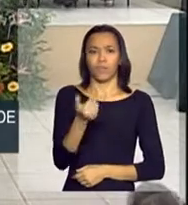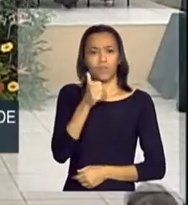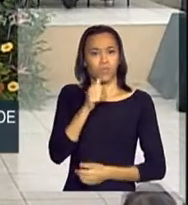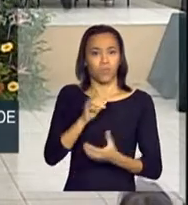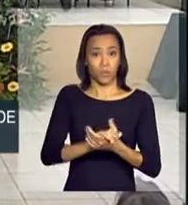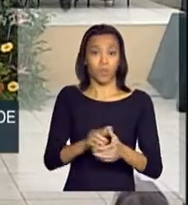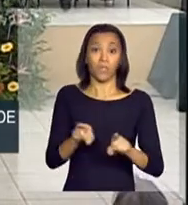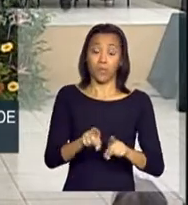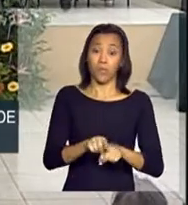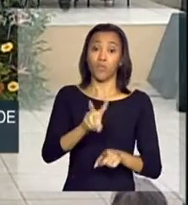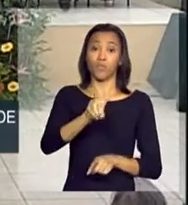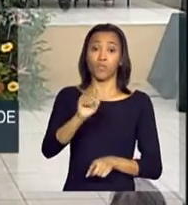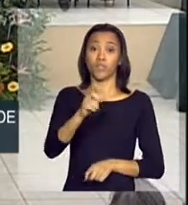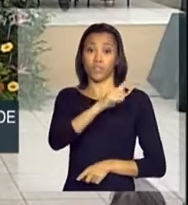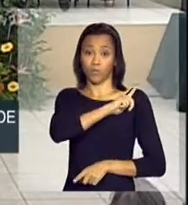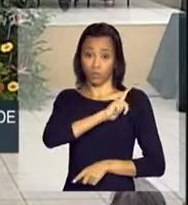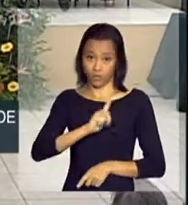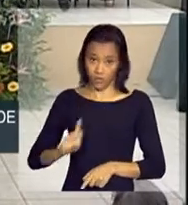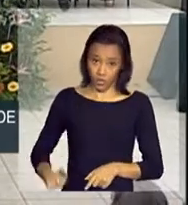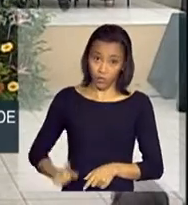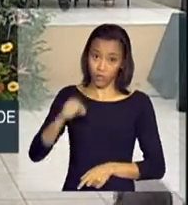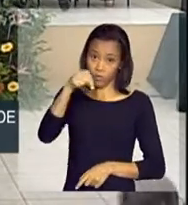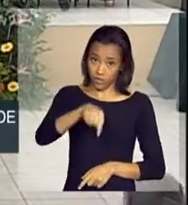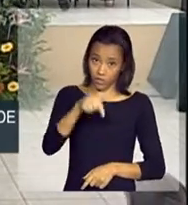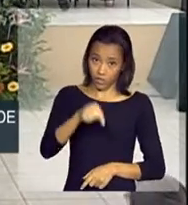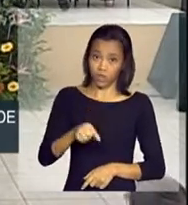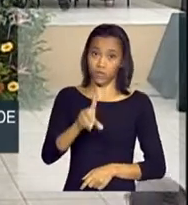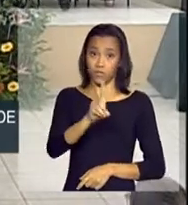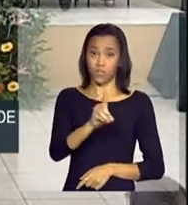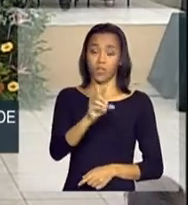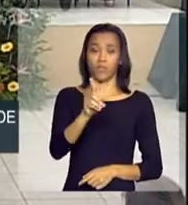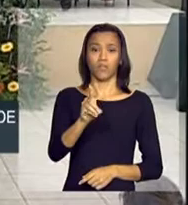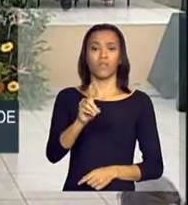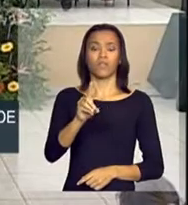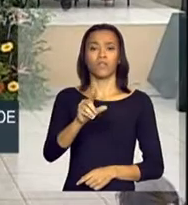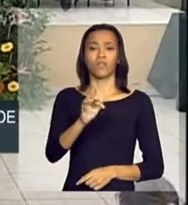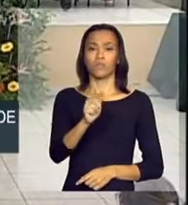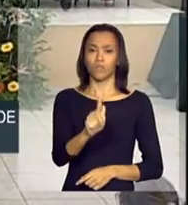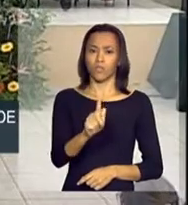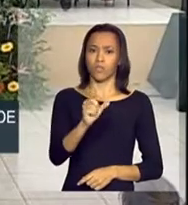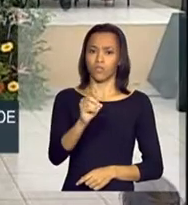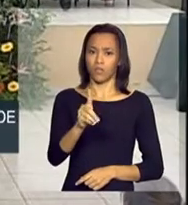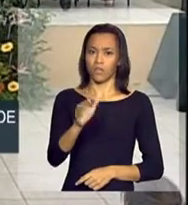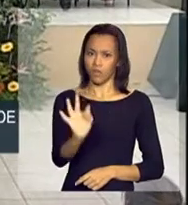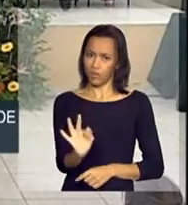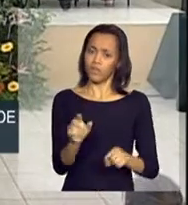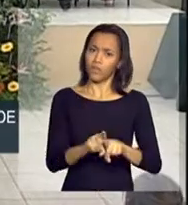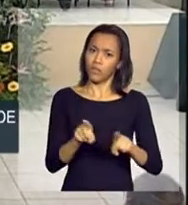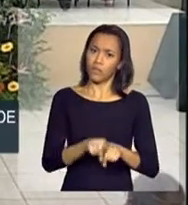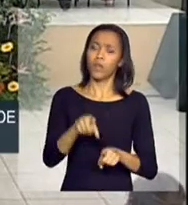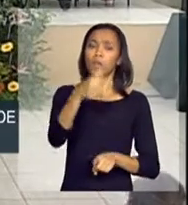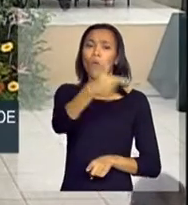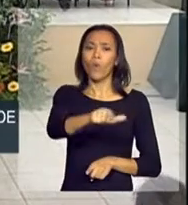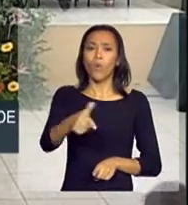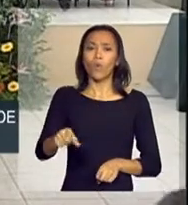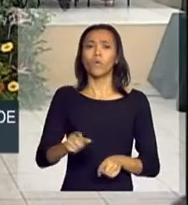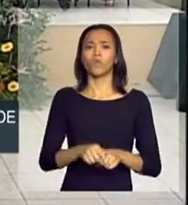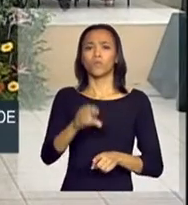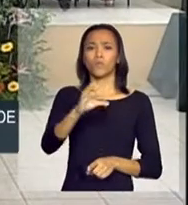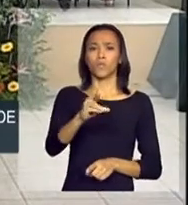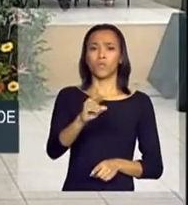vice-governador do Distrito Federal Tadeu filippelli vou plantar os nossos deputados distritais Israel Batista